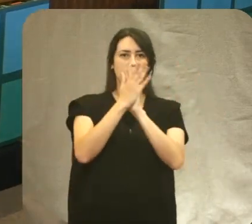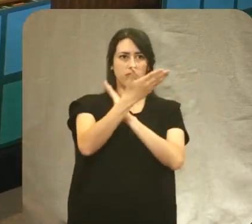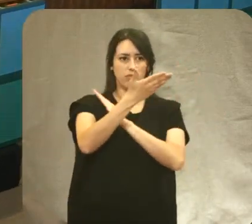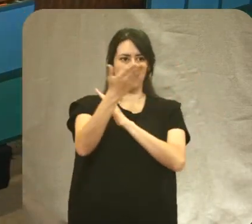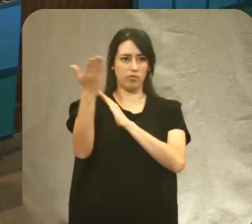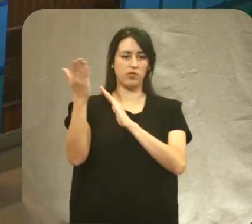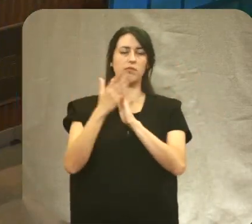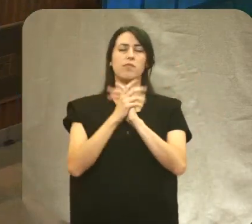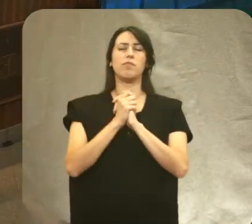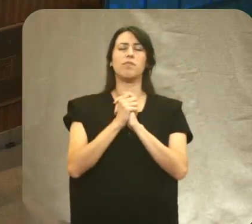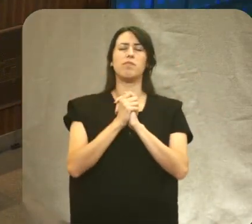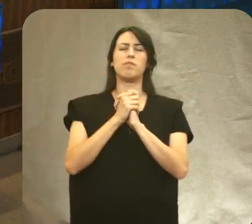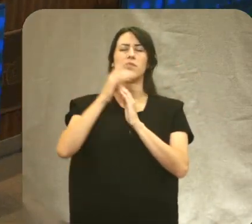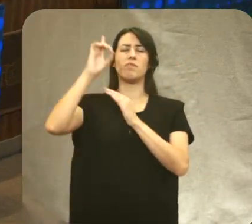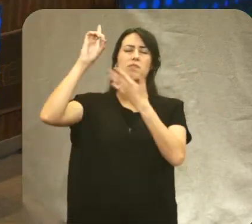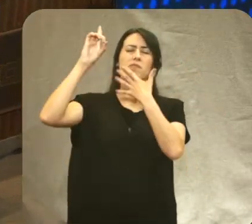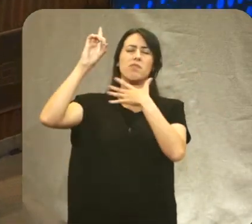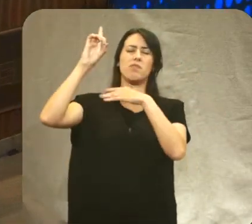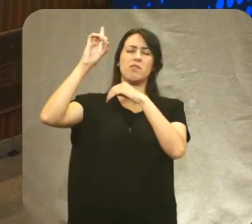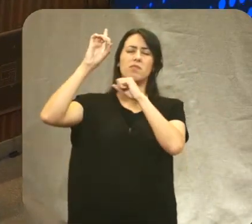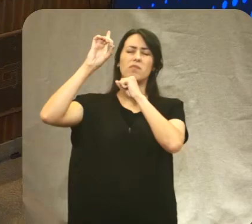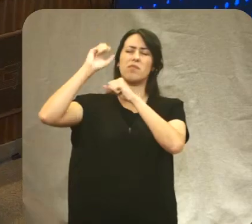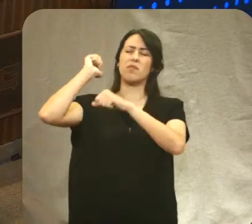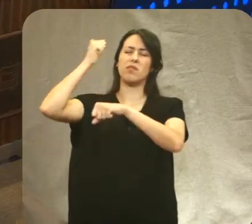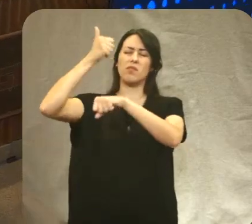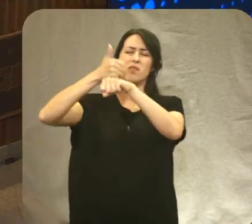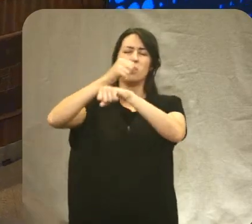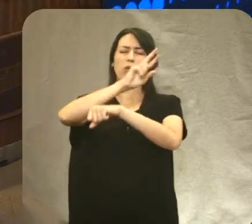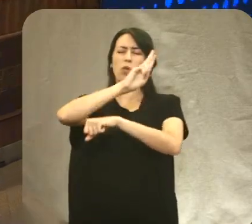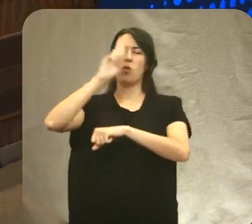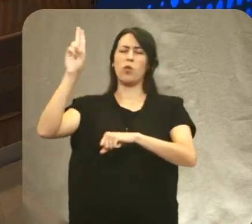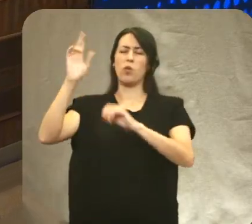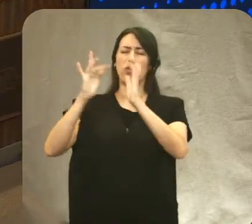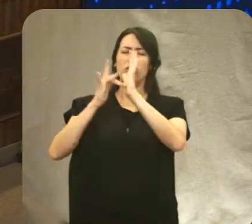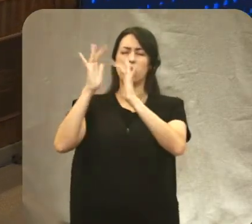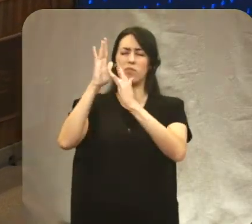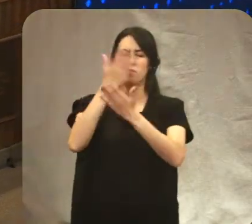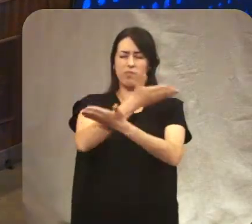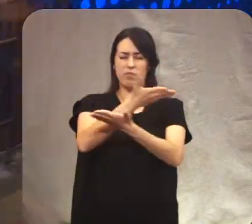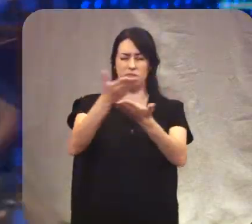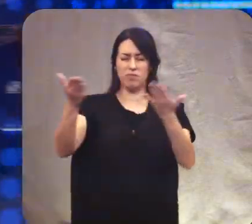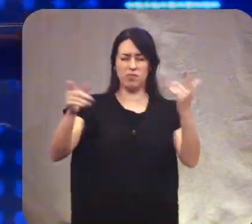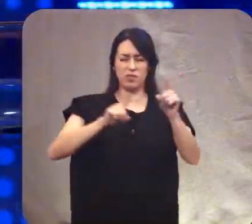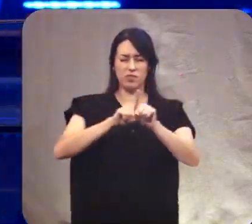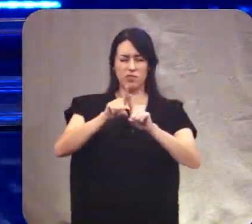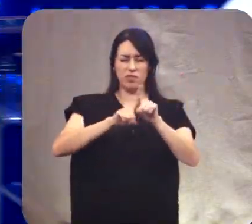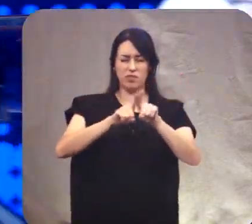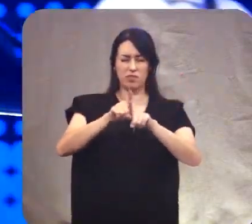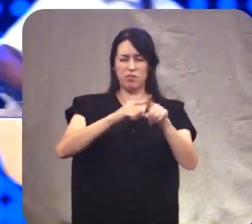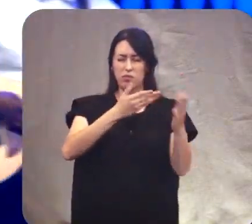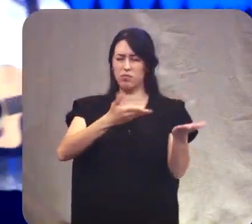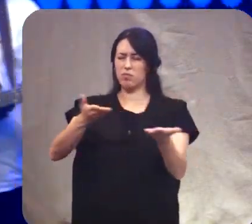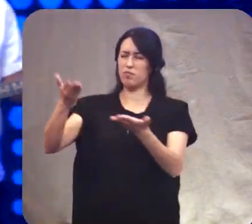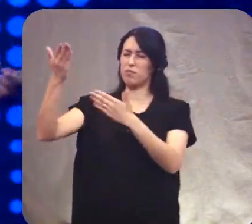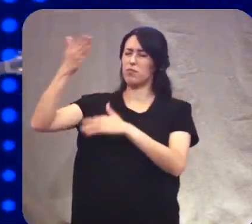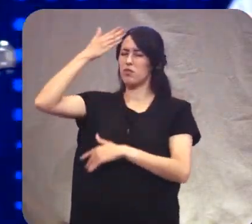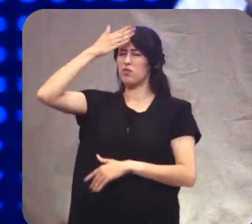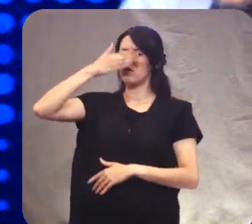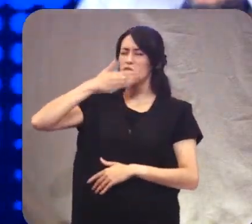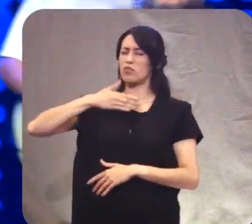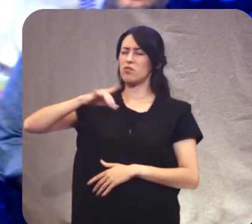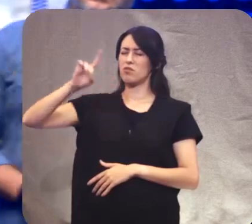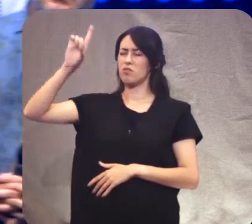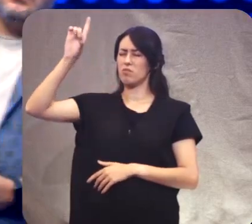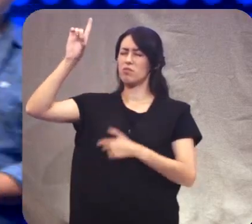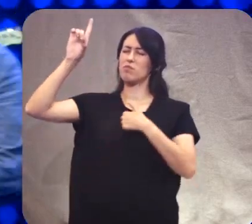Pai, na autoridade do nome de Jesus, eu quero colocar a vida dos meus irmãos agora diante de Ti. E eu quero